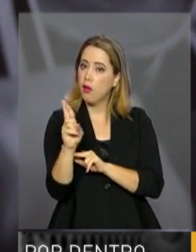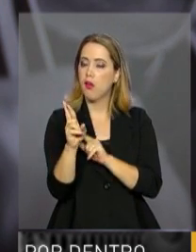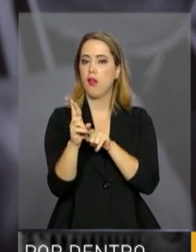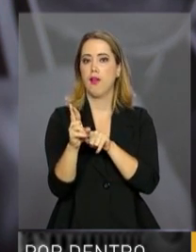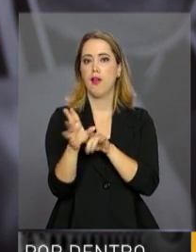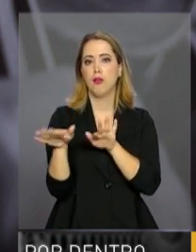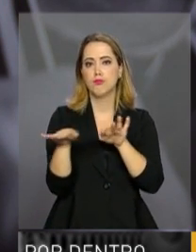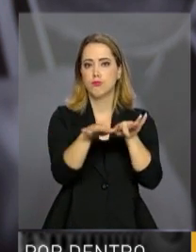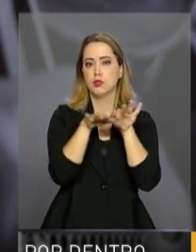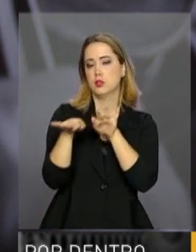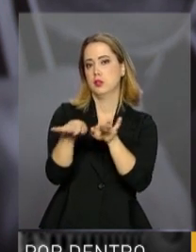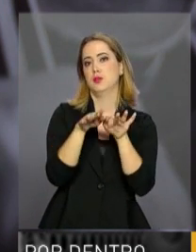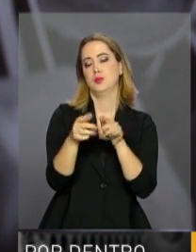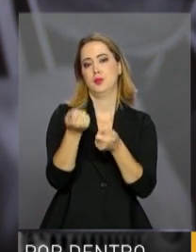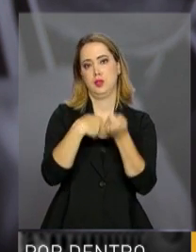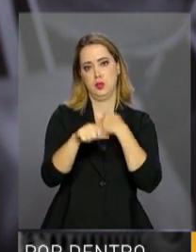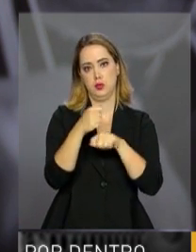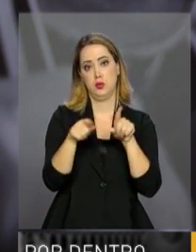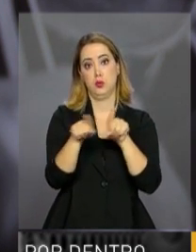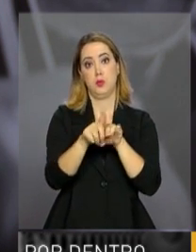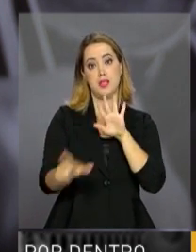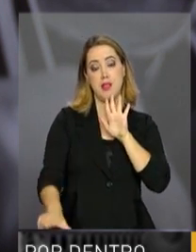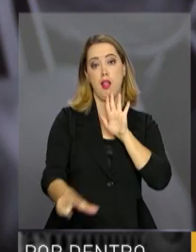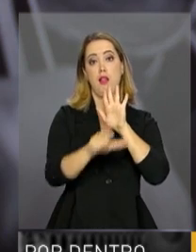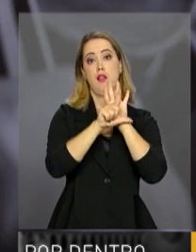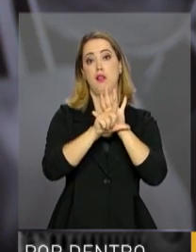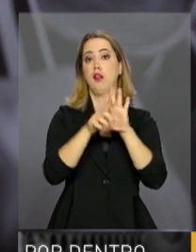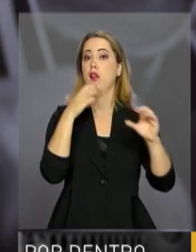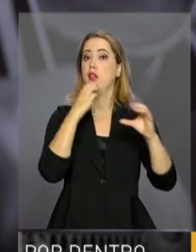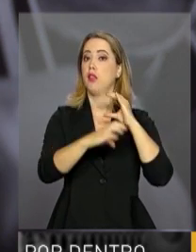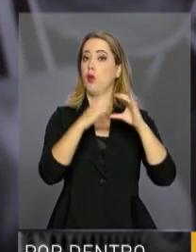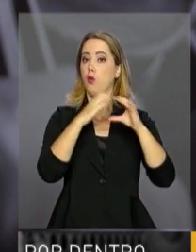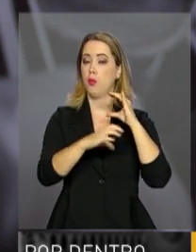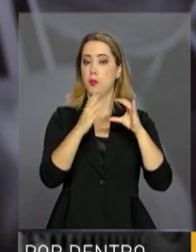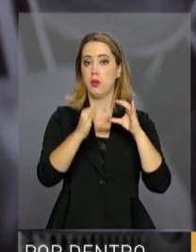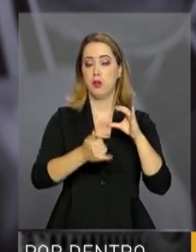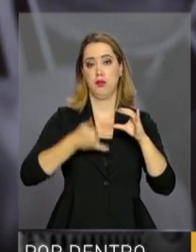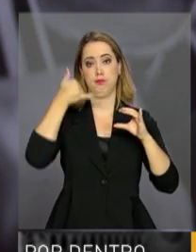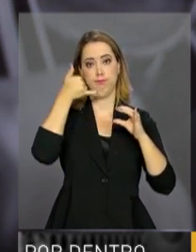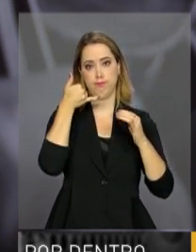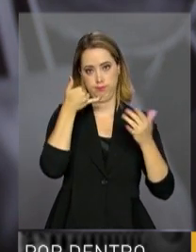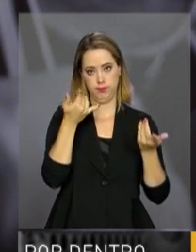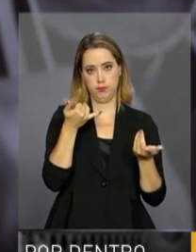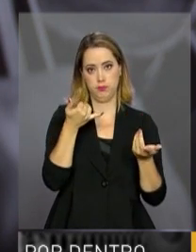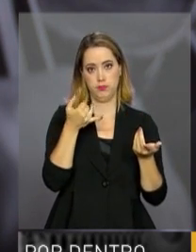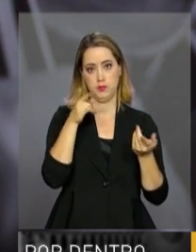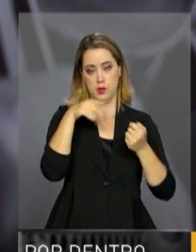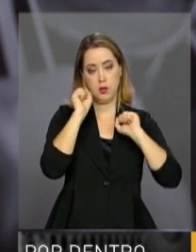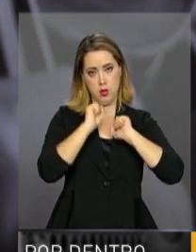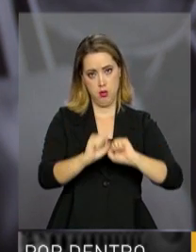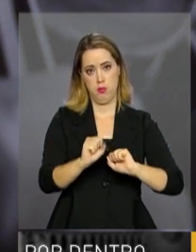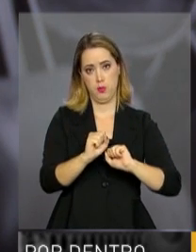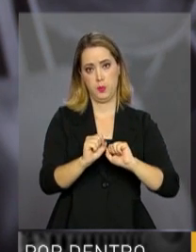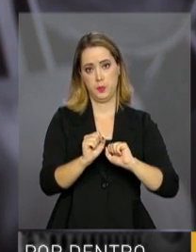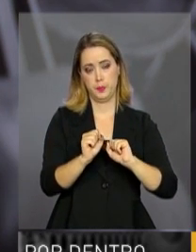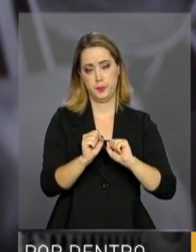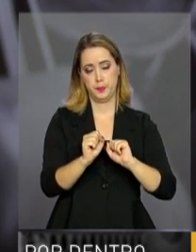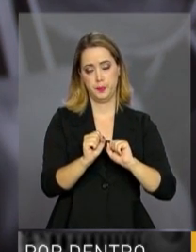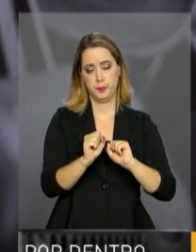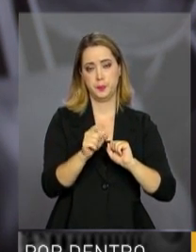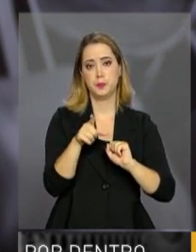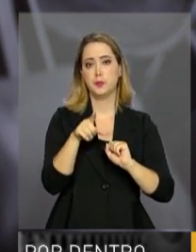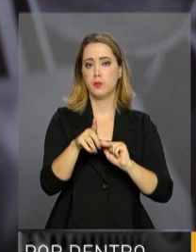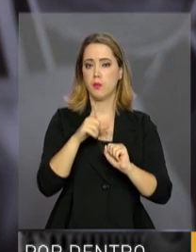e a Lei Geral de Telecomunicações, que proporcionou ao Brasil extremos